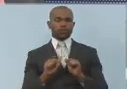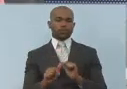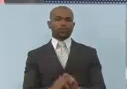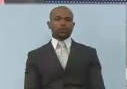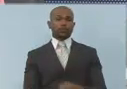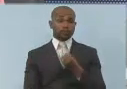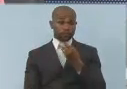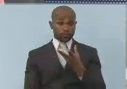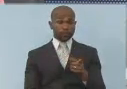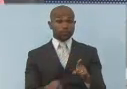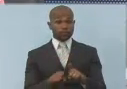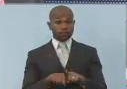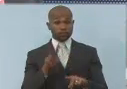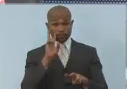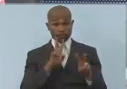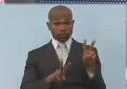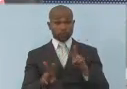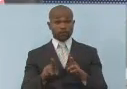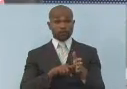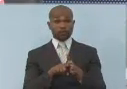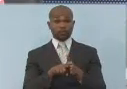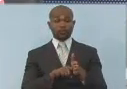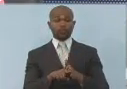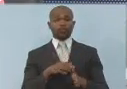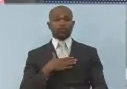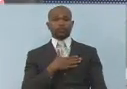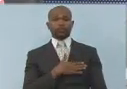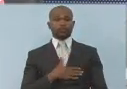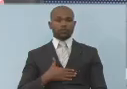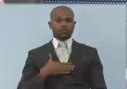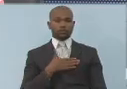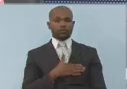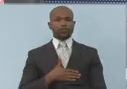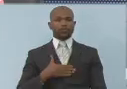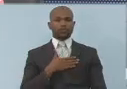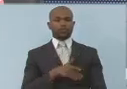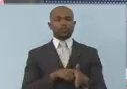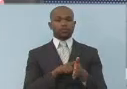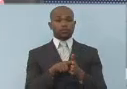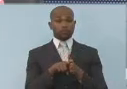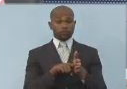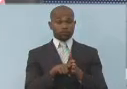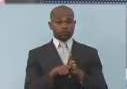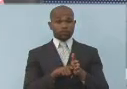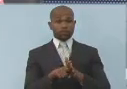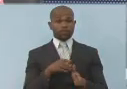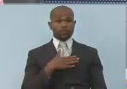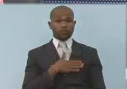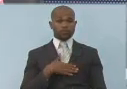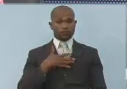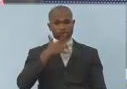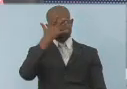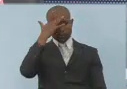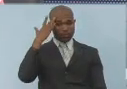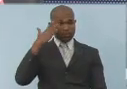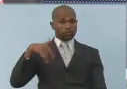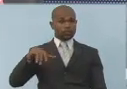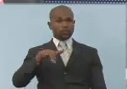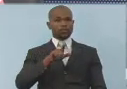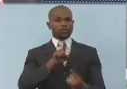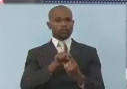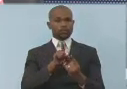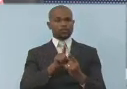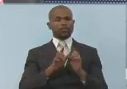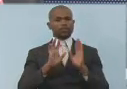Bom, prevemos ainda a realização de pesquisa de satisfação, né, que é a pesquisa de satisfação dos cidadãos com relação ao atendimento prestado